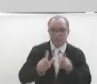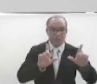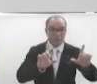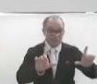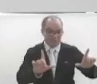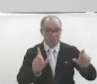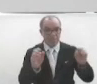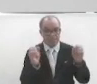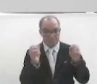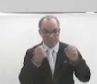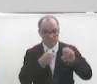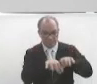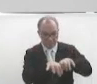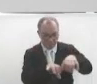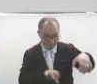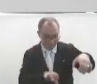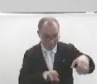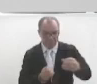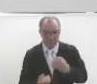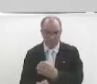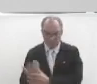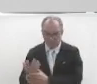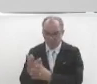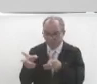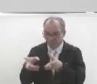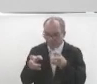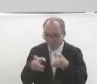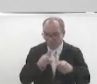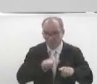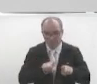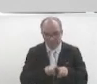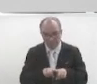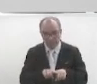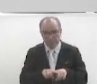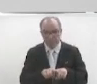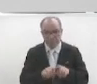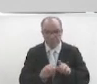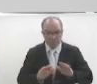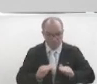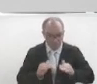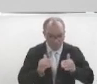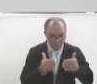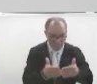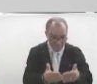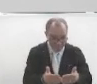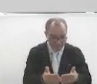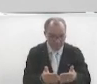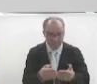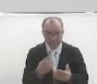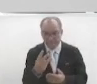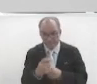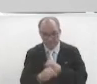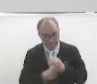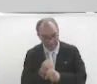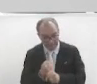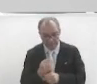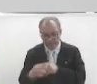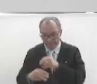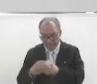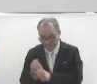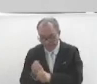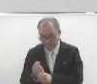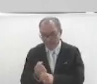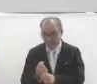queridas construindo em classes observado o cumprimento do interstício mínimo de três anos entre